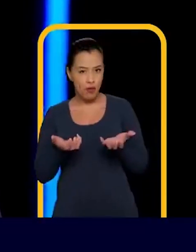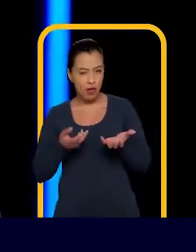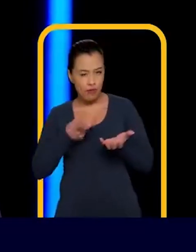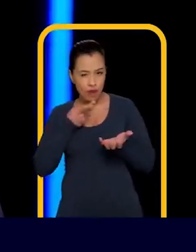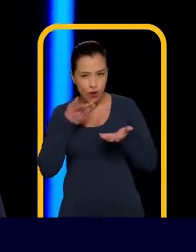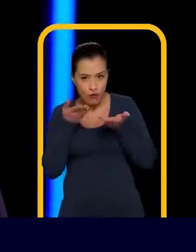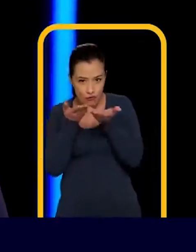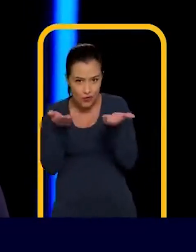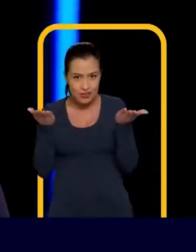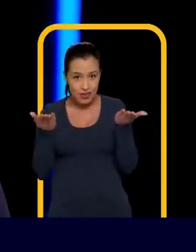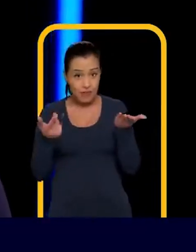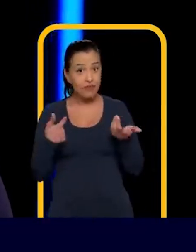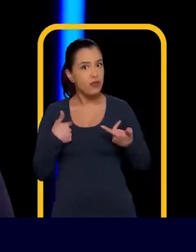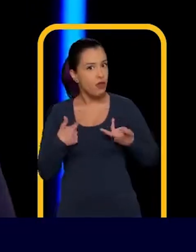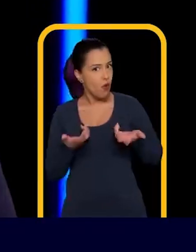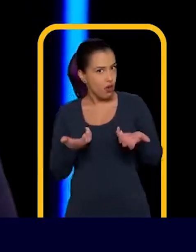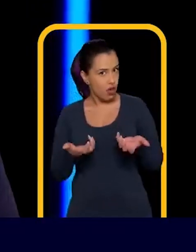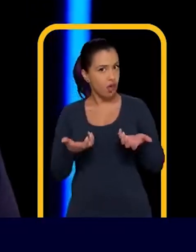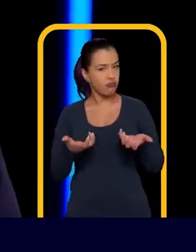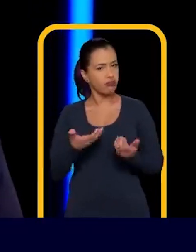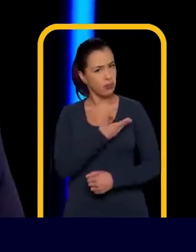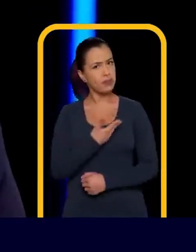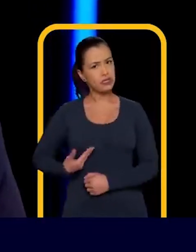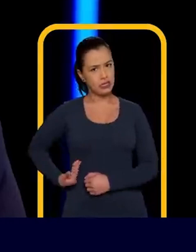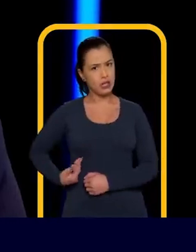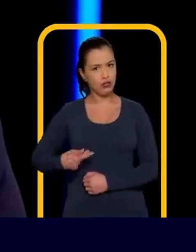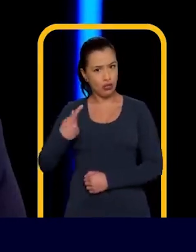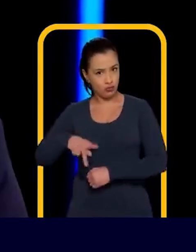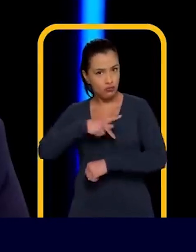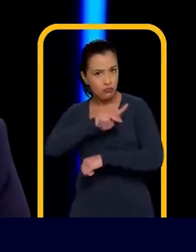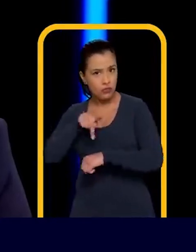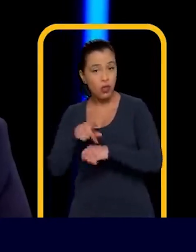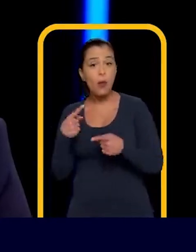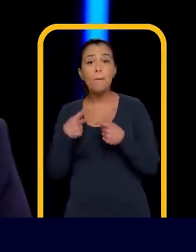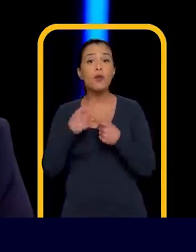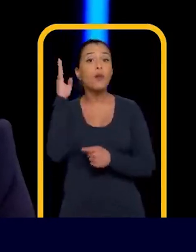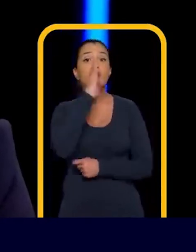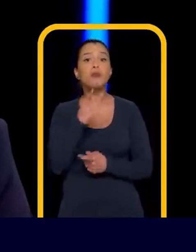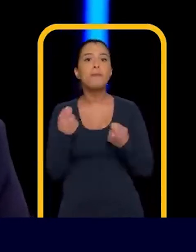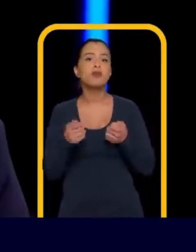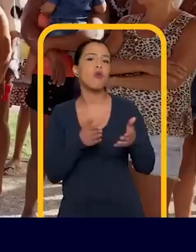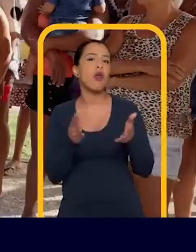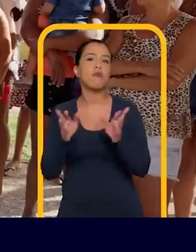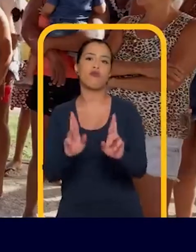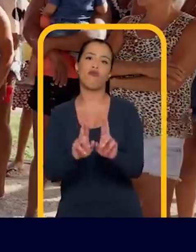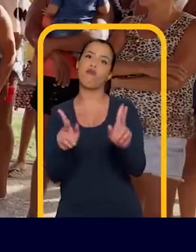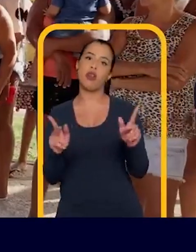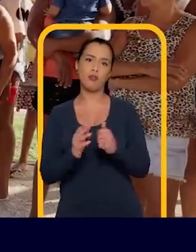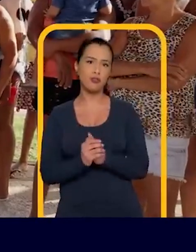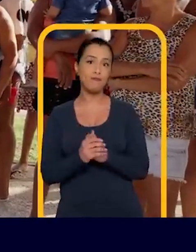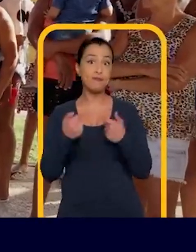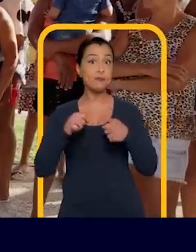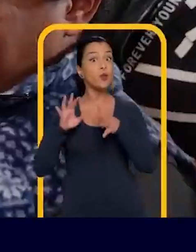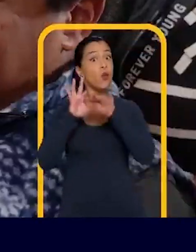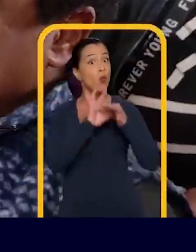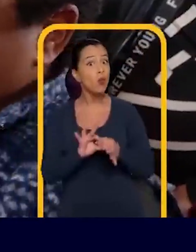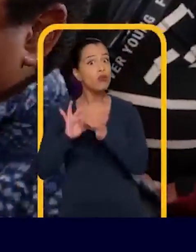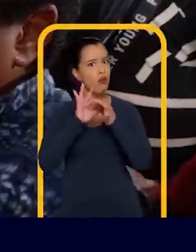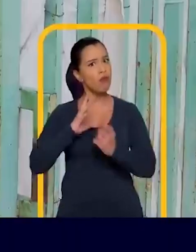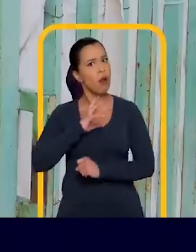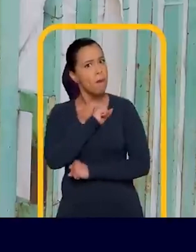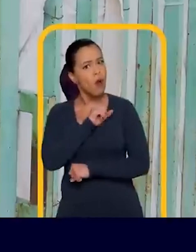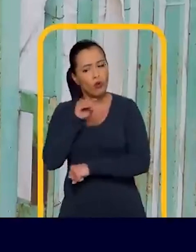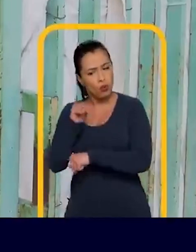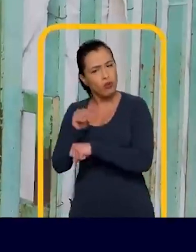Eu quero me dirigir a vocês para dizer que eu quero ser presidente da República, porque o Brasil precisa seguir um caminho diferente. O Brasil precisa de união, de